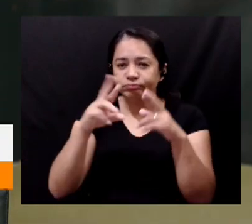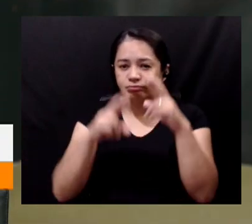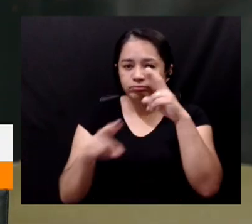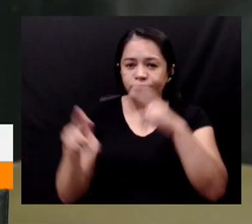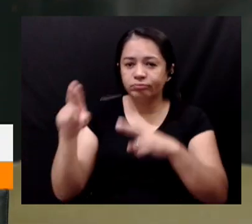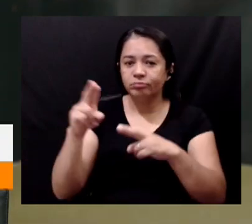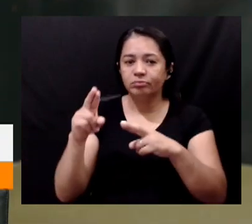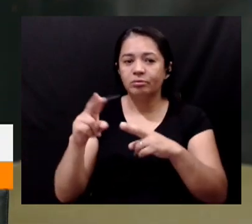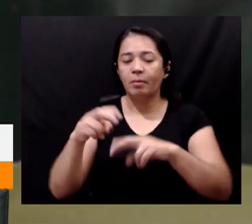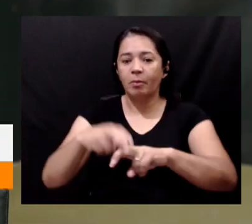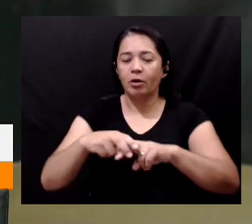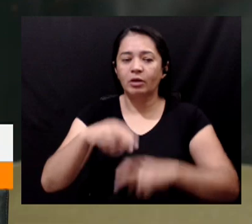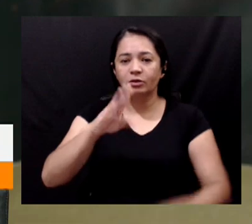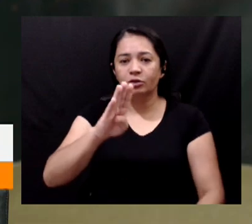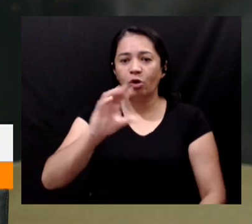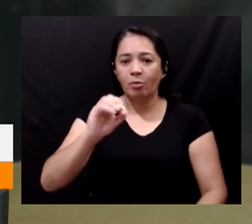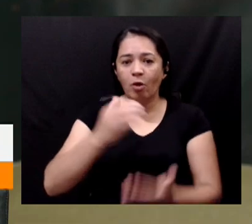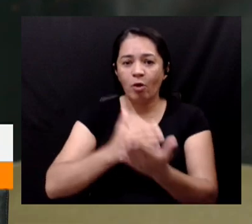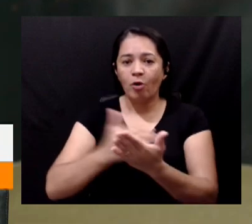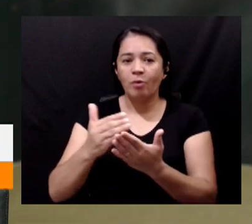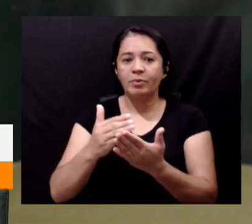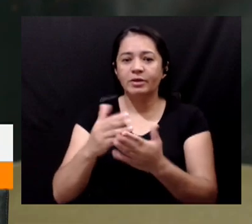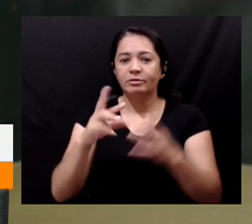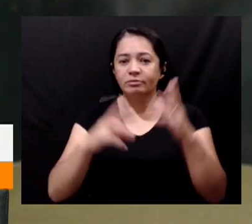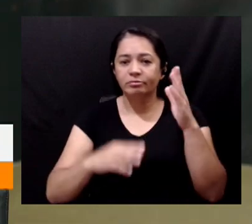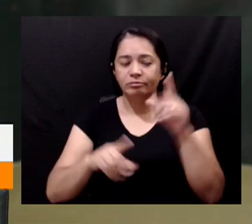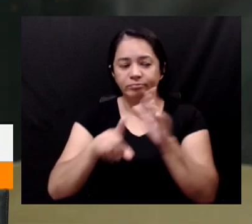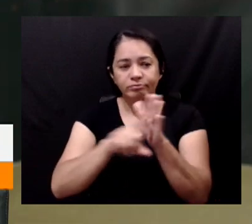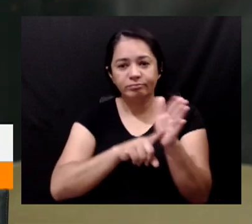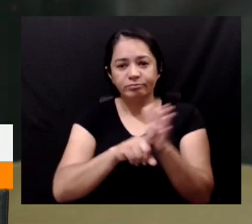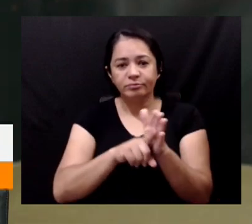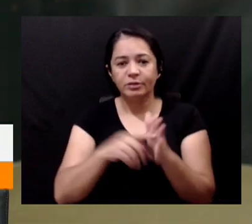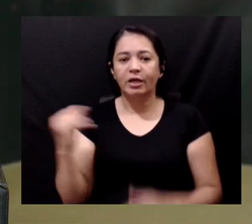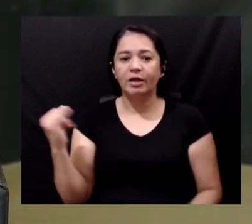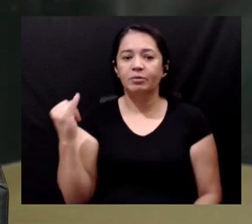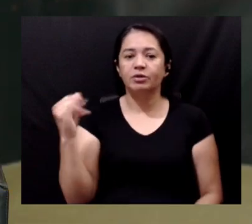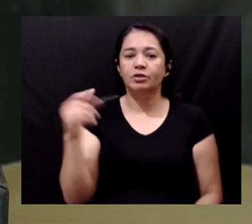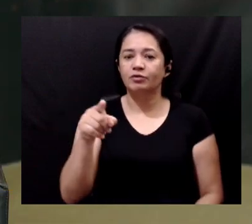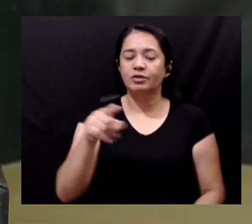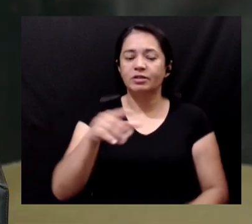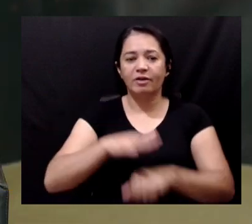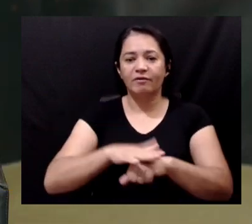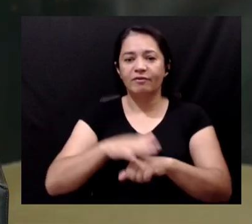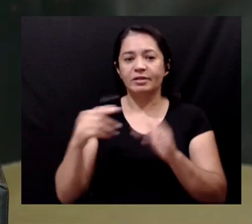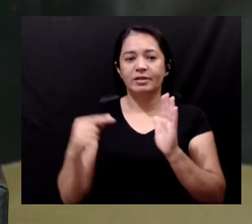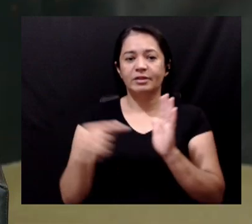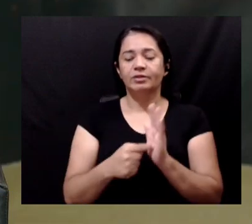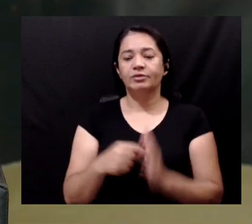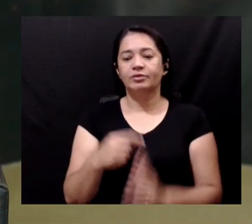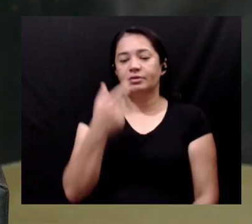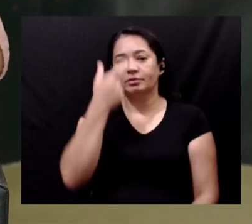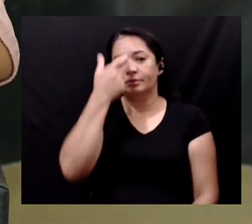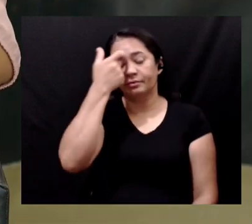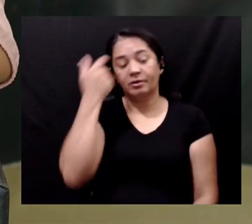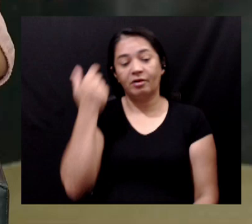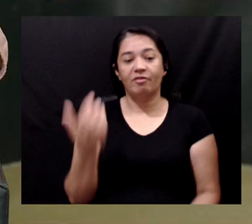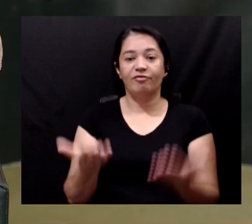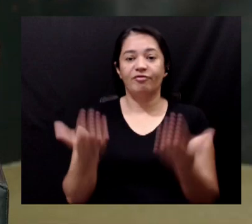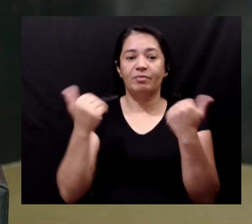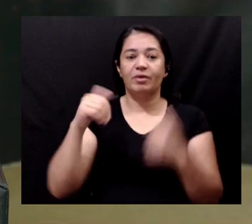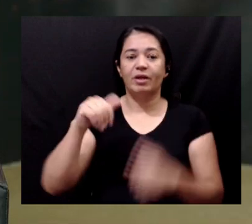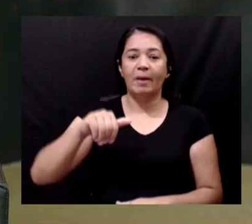tudo começa e essa é a importância de você estar fazendo a denúncia. 8h47, vamos lá, mais perguntas.